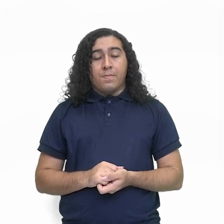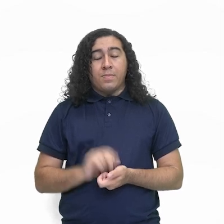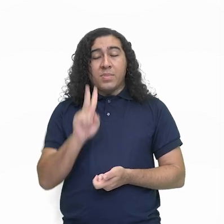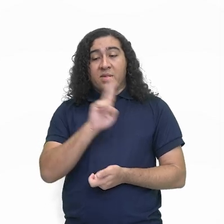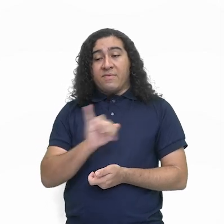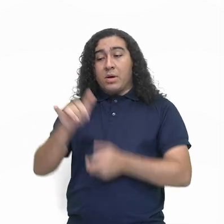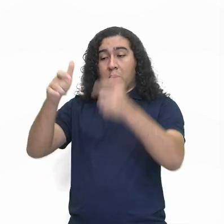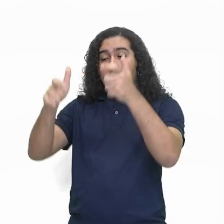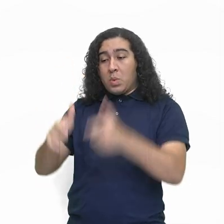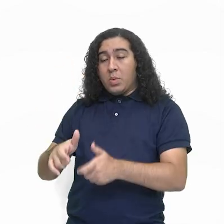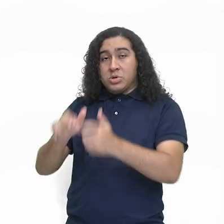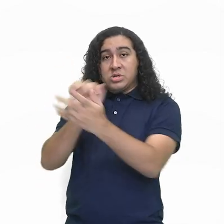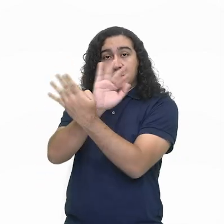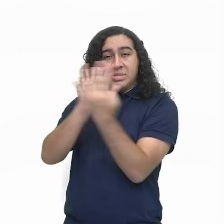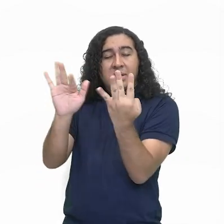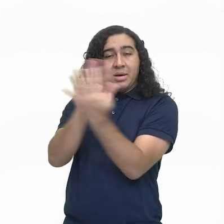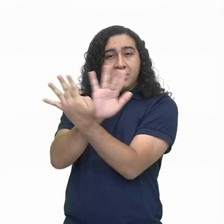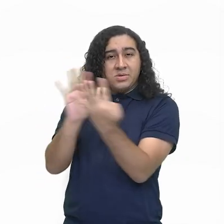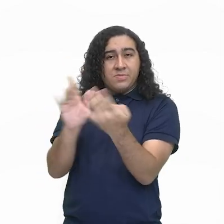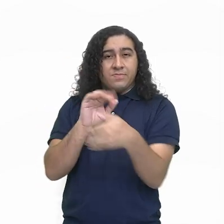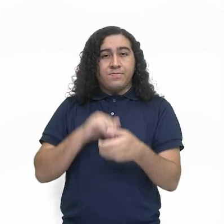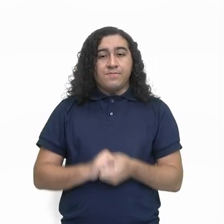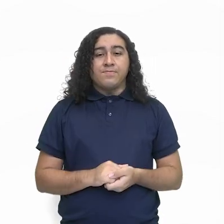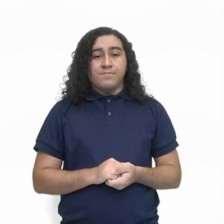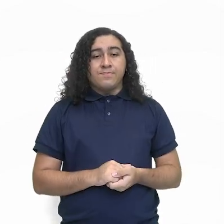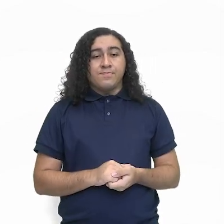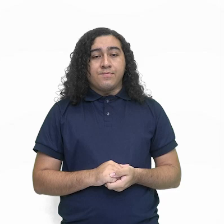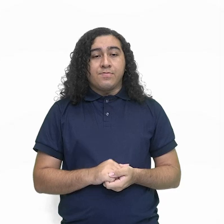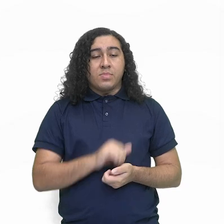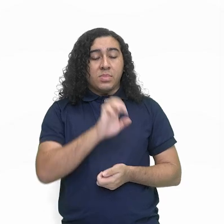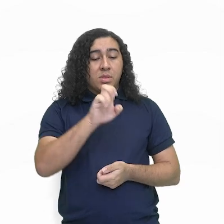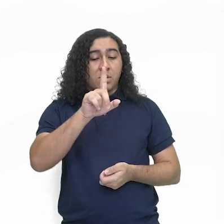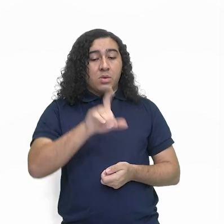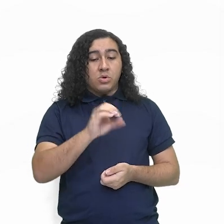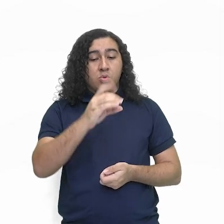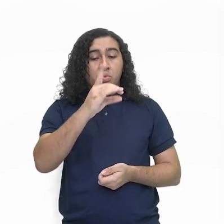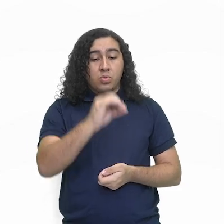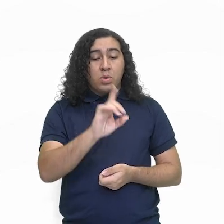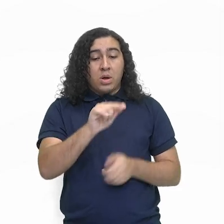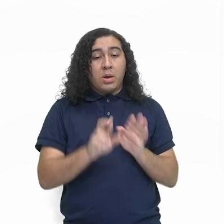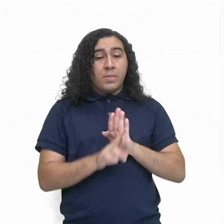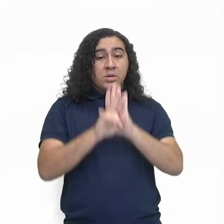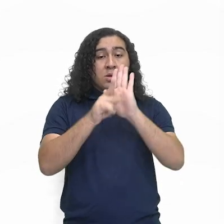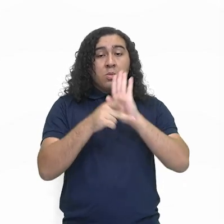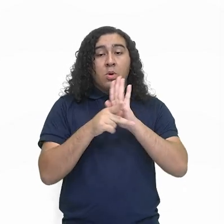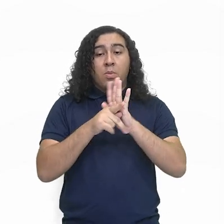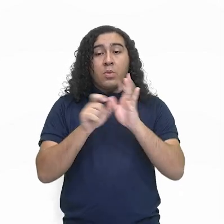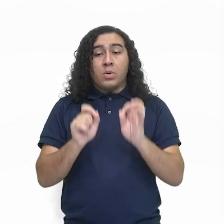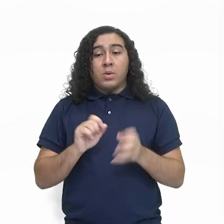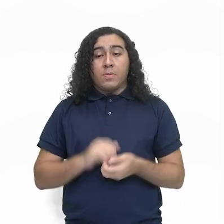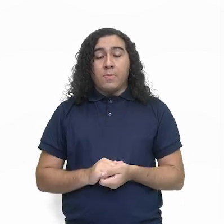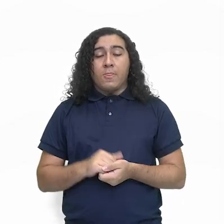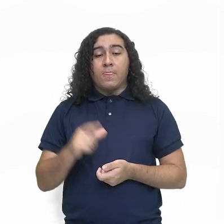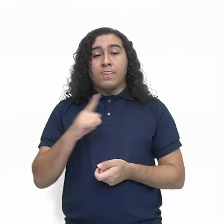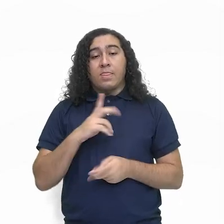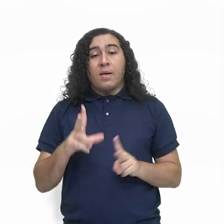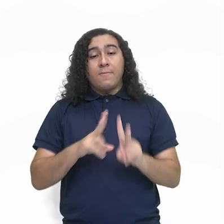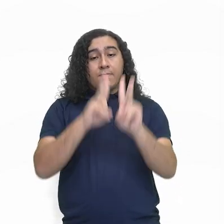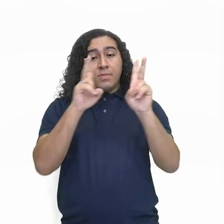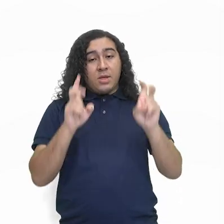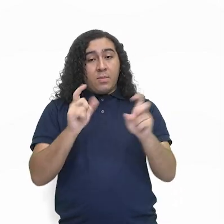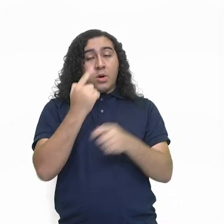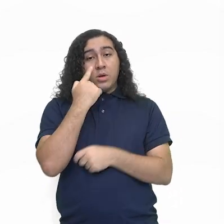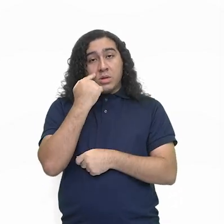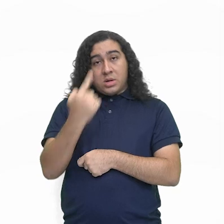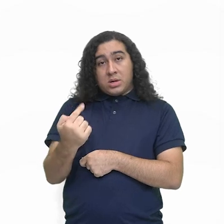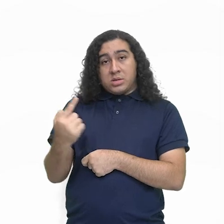vão para as áreas de cidade. Então o êxodo rural é representado tanto pelas questões de atração